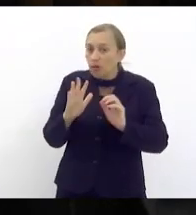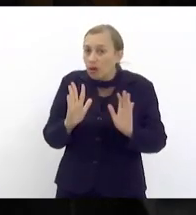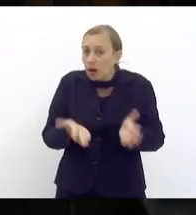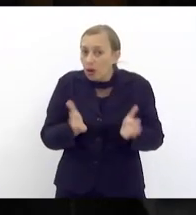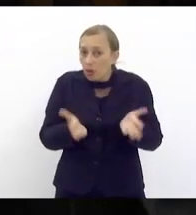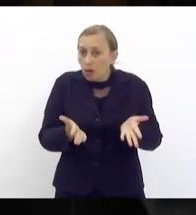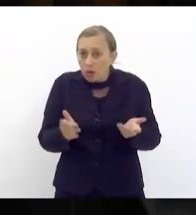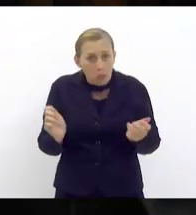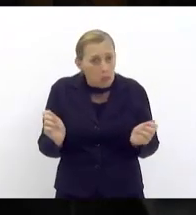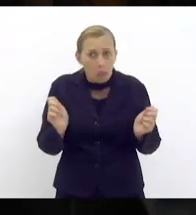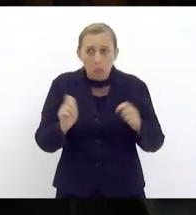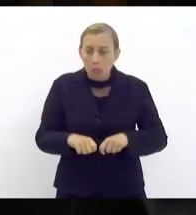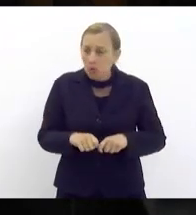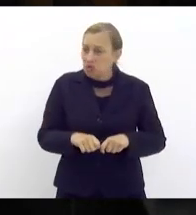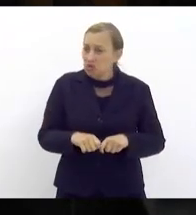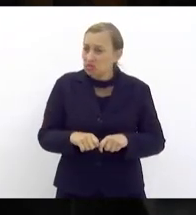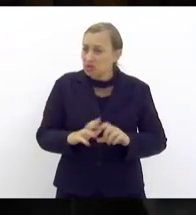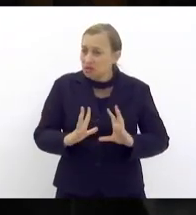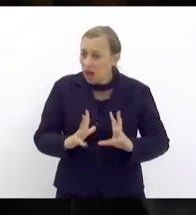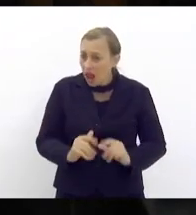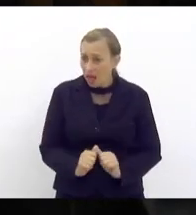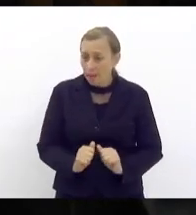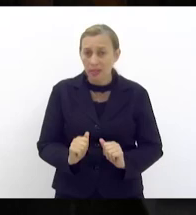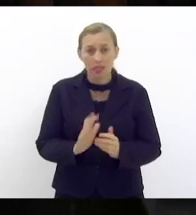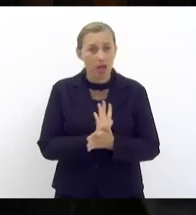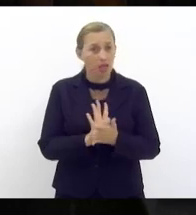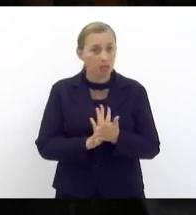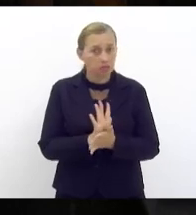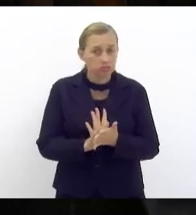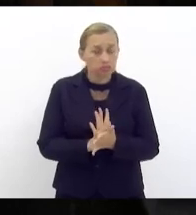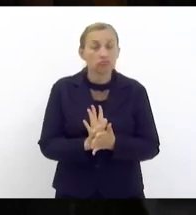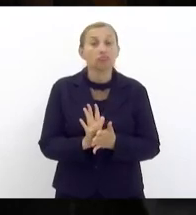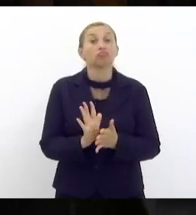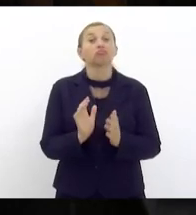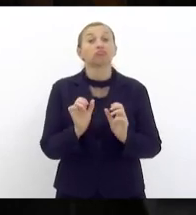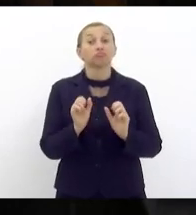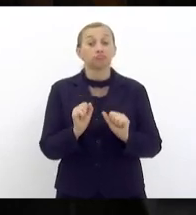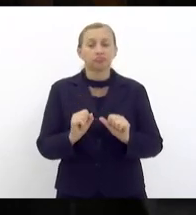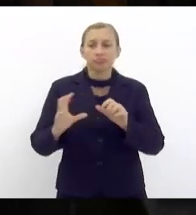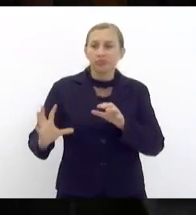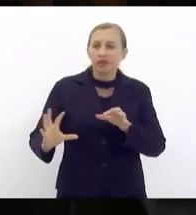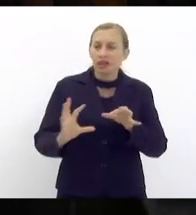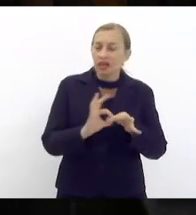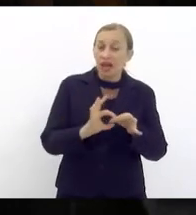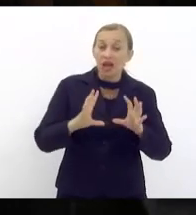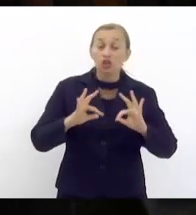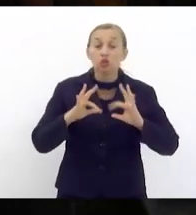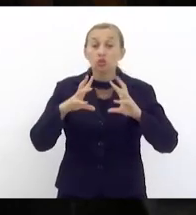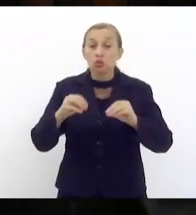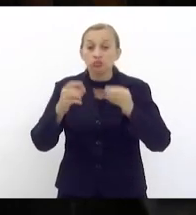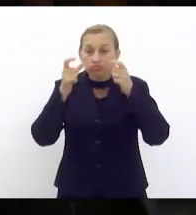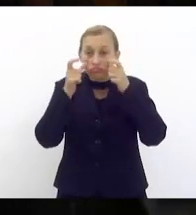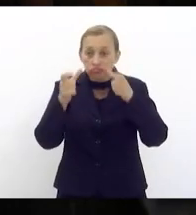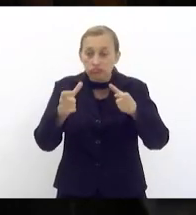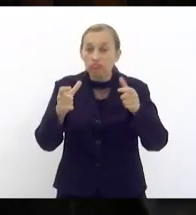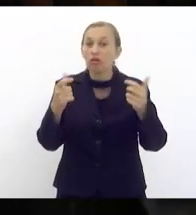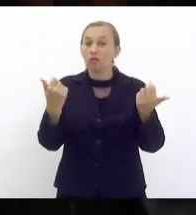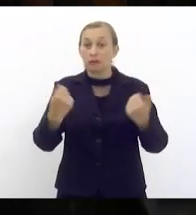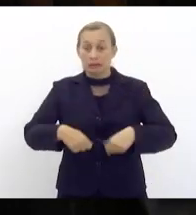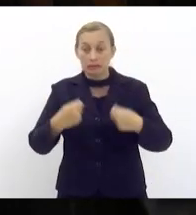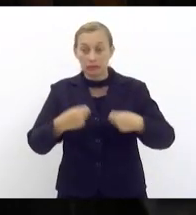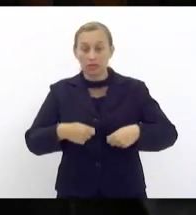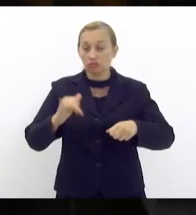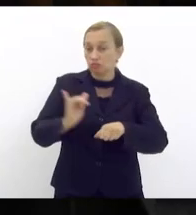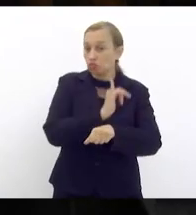não são mais possíveis de serem mensuradas e deve ligar todos os alertas da necessidade de